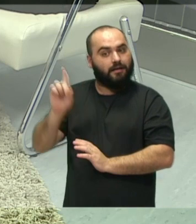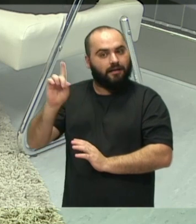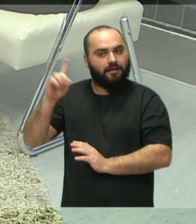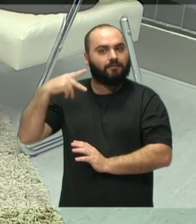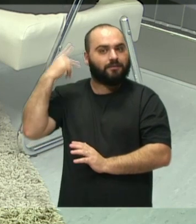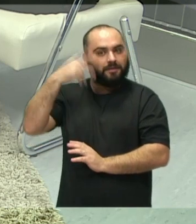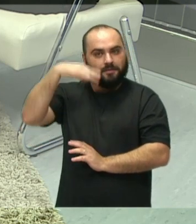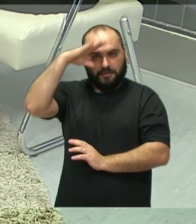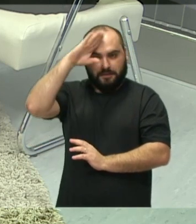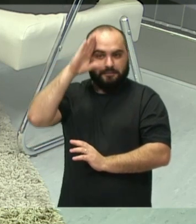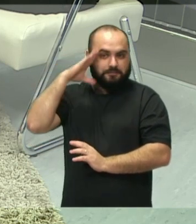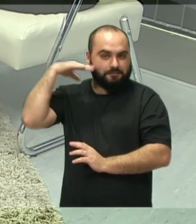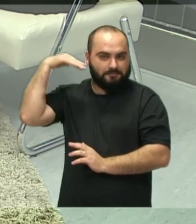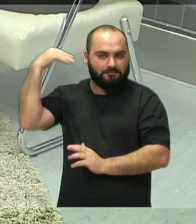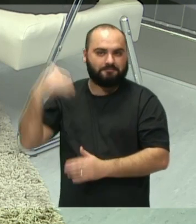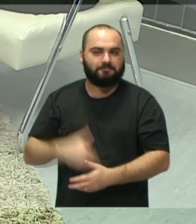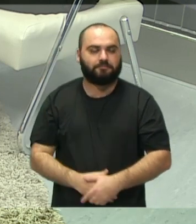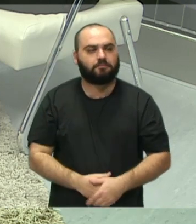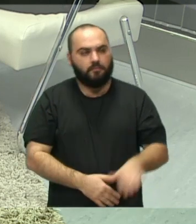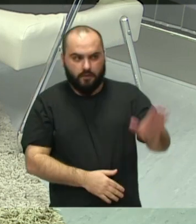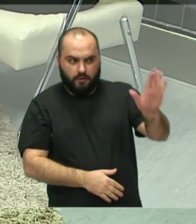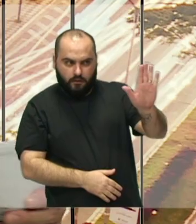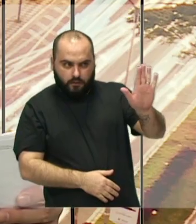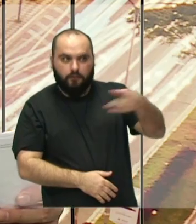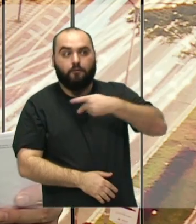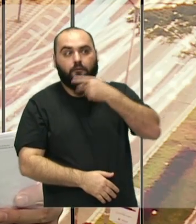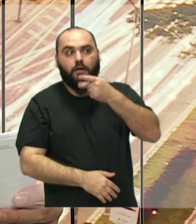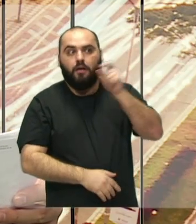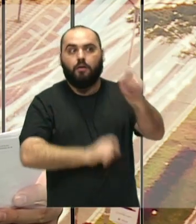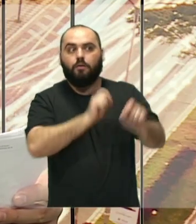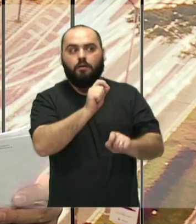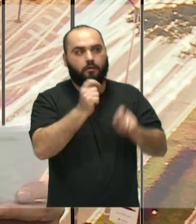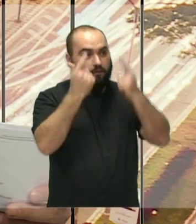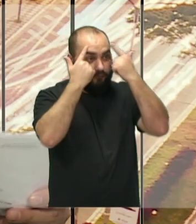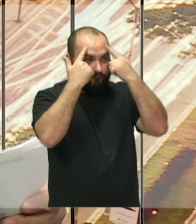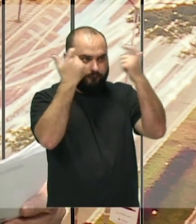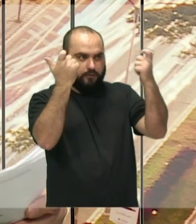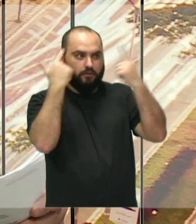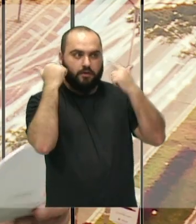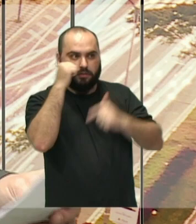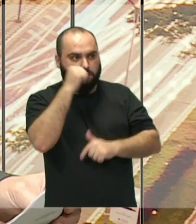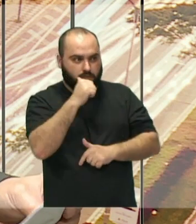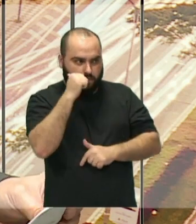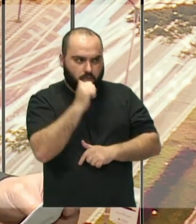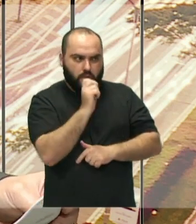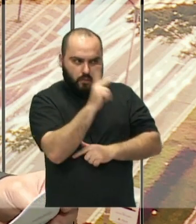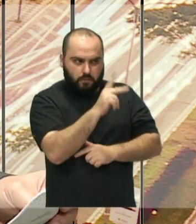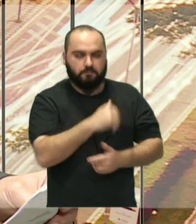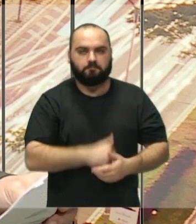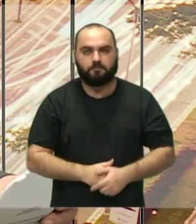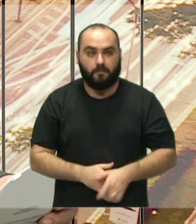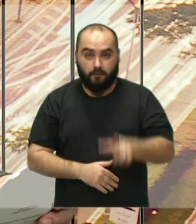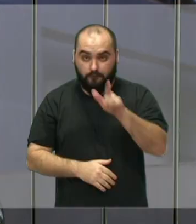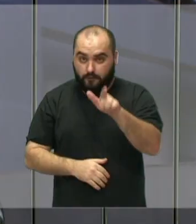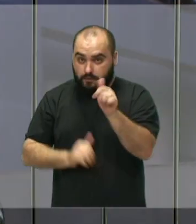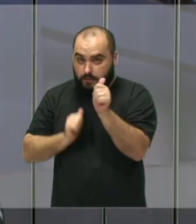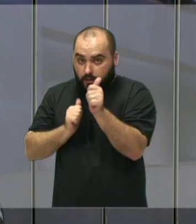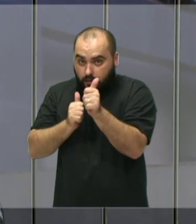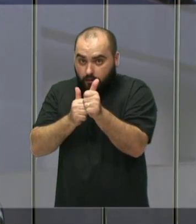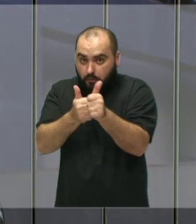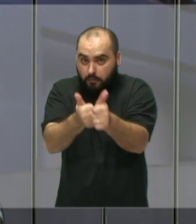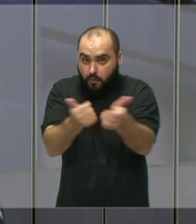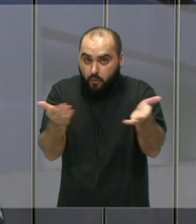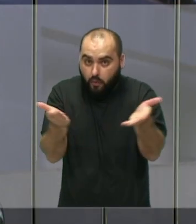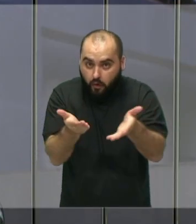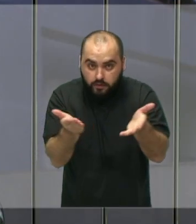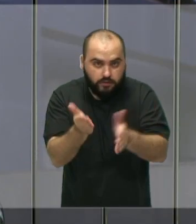falar um pouquinho sobre violência contra a mulher. A senhora acompanha sempre as reuniões, essa que é a maior representatividade feminina aqui na